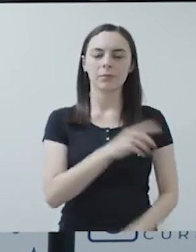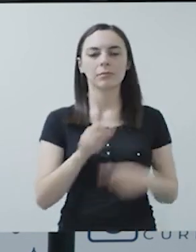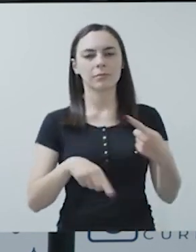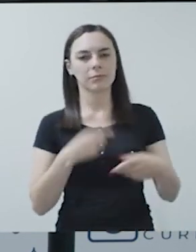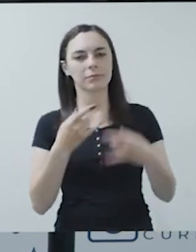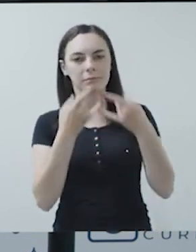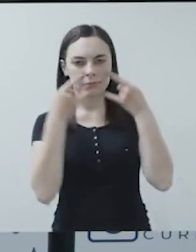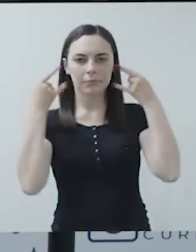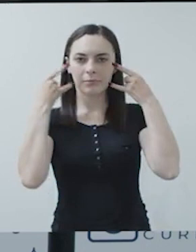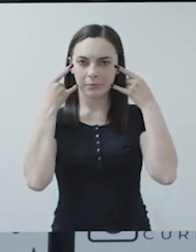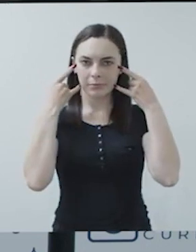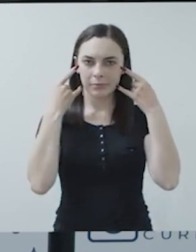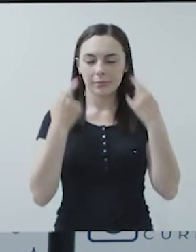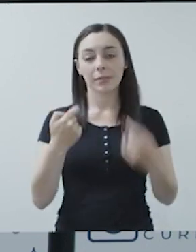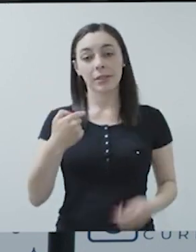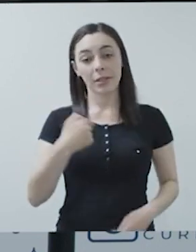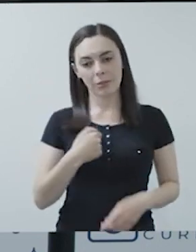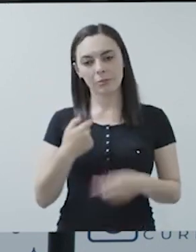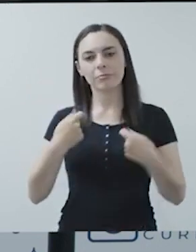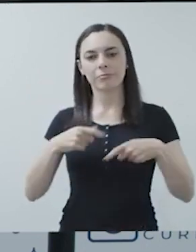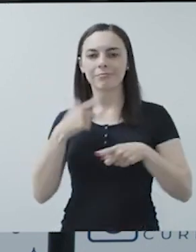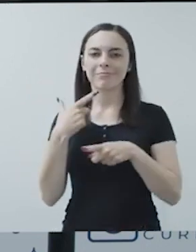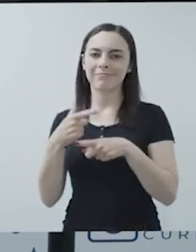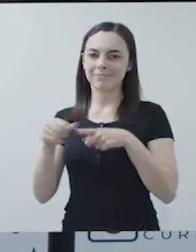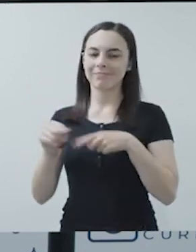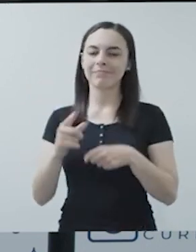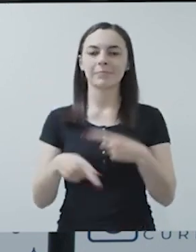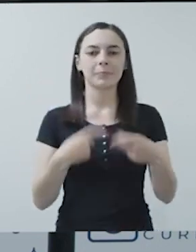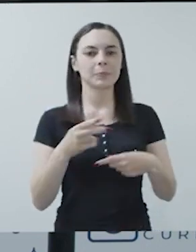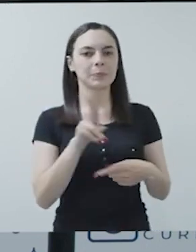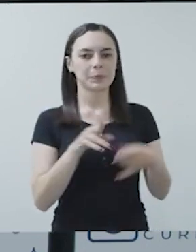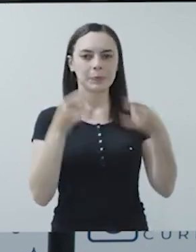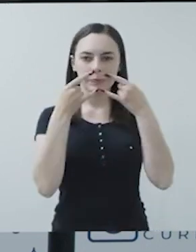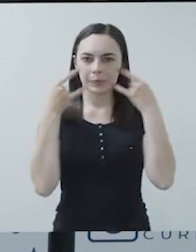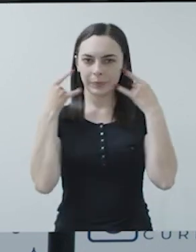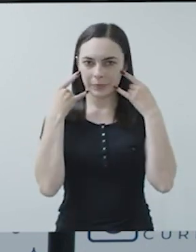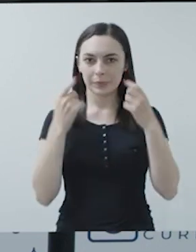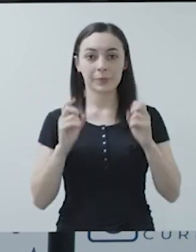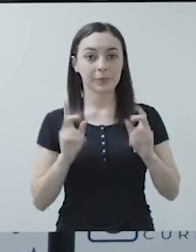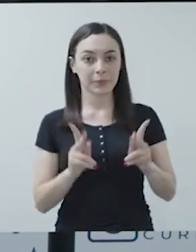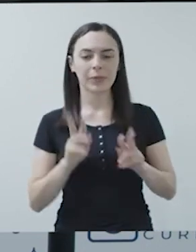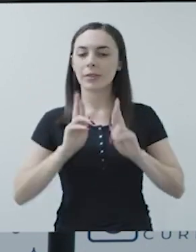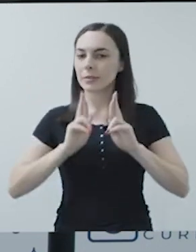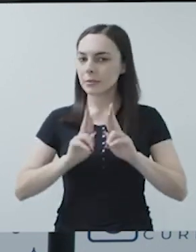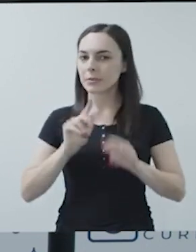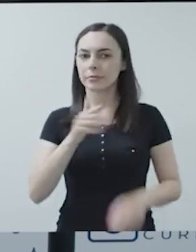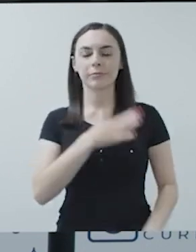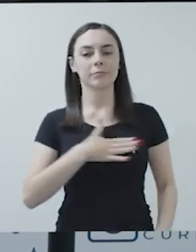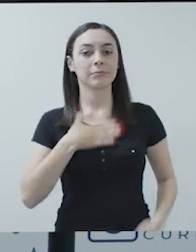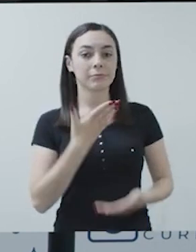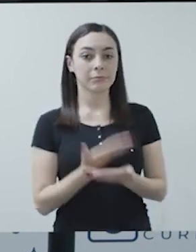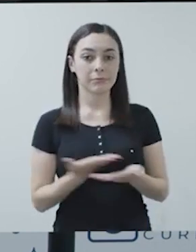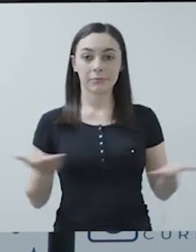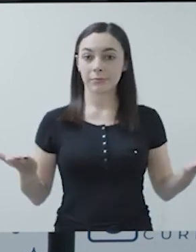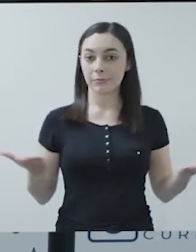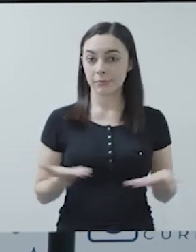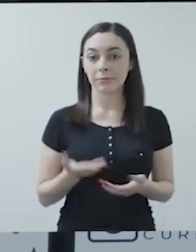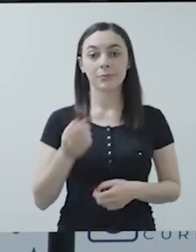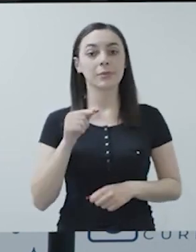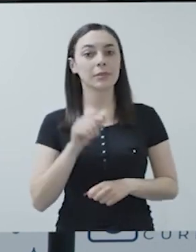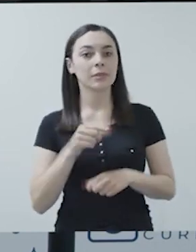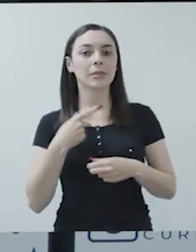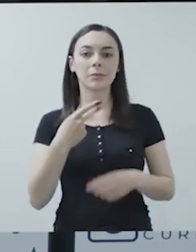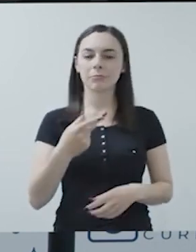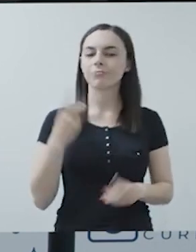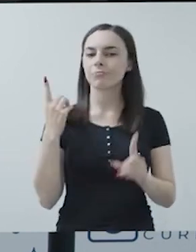a sua máscara. Eu vou precisar sair, então eu também já vou colocar a minha máscara. Espero que vocês tenham gostado da aula de hoje e nós